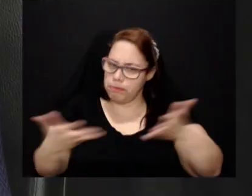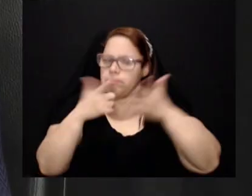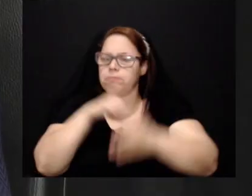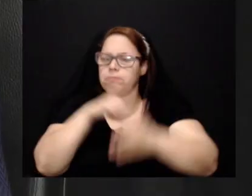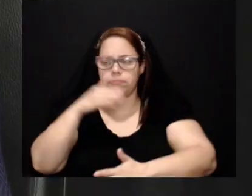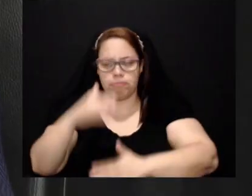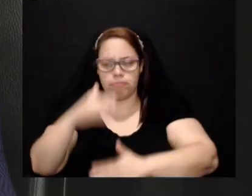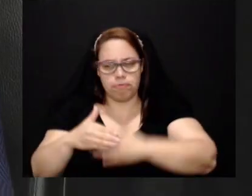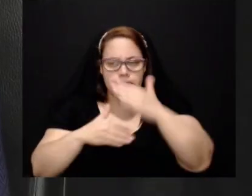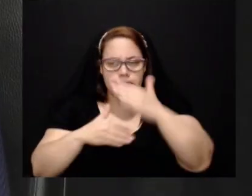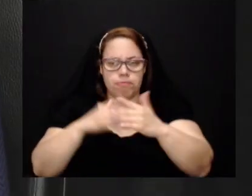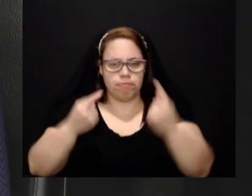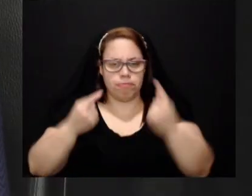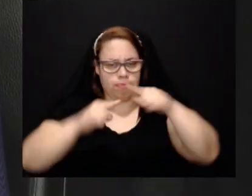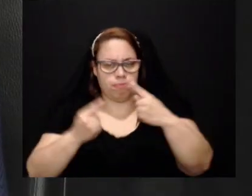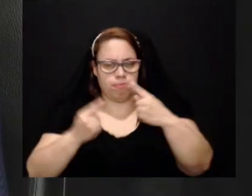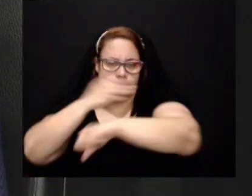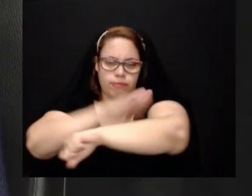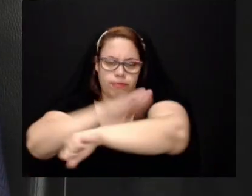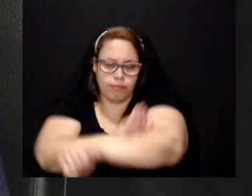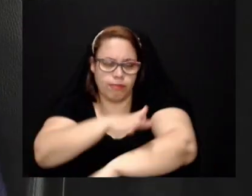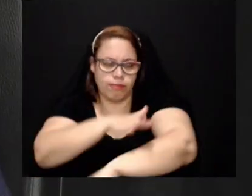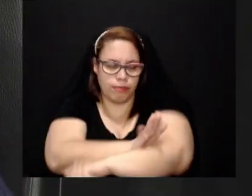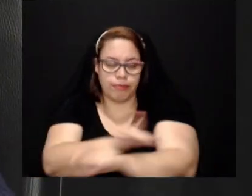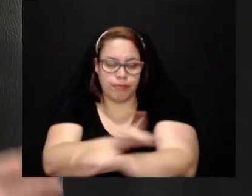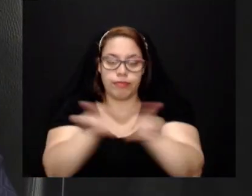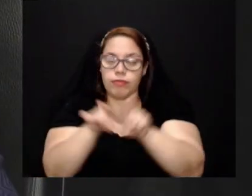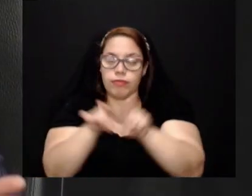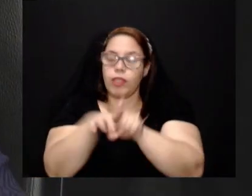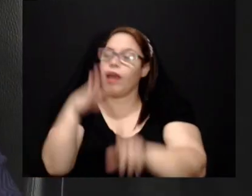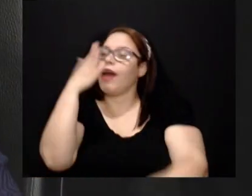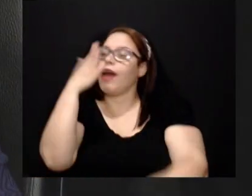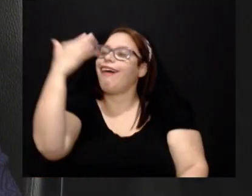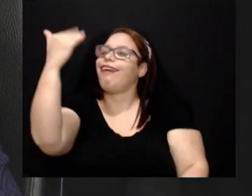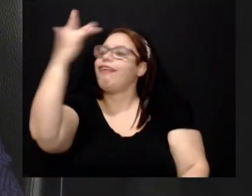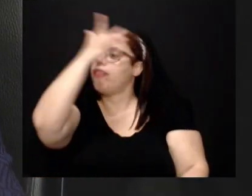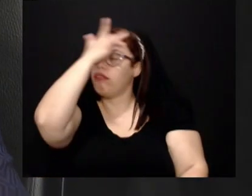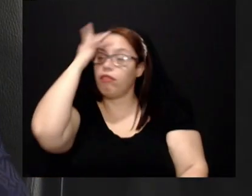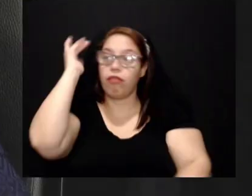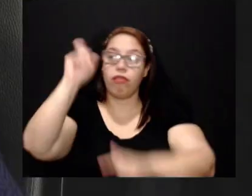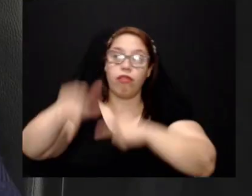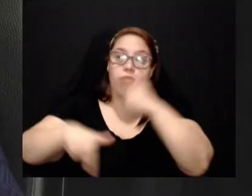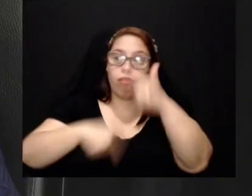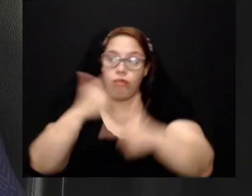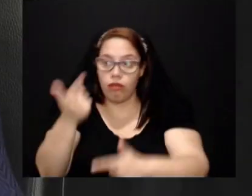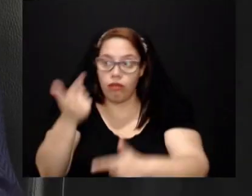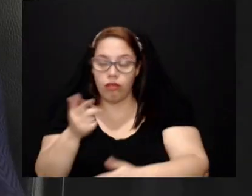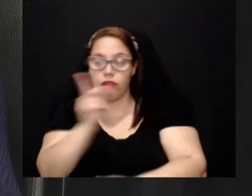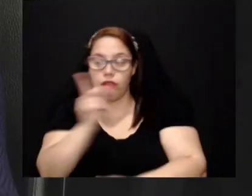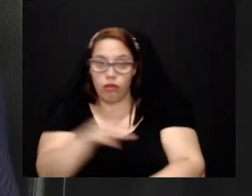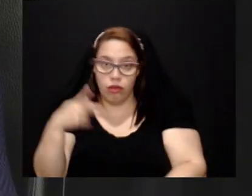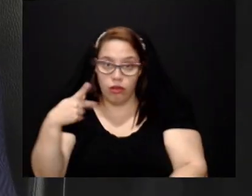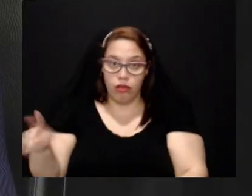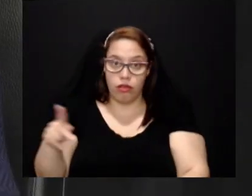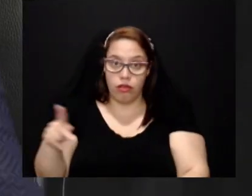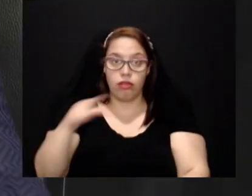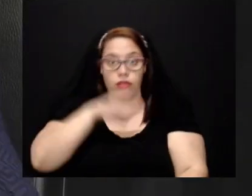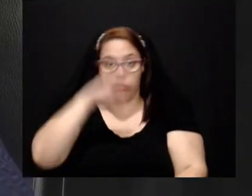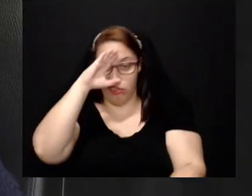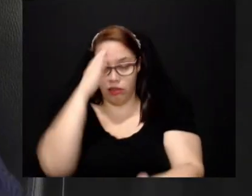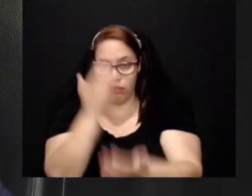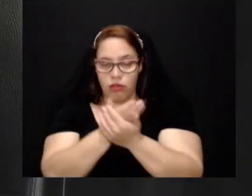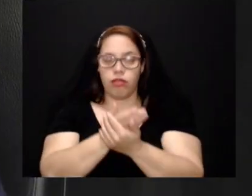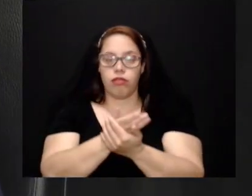combater o racismo e você também inspira outras pessoas. Então, da mesma forma que ela se inspirou na professora dela, eu tenho certeza que outras